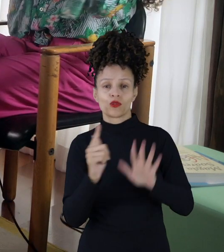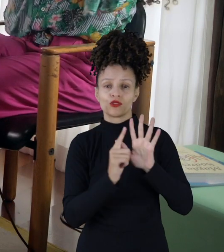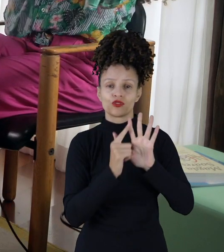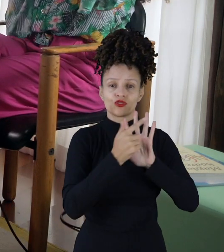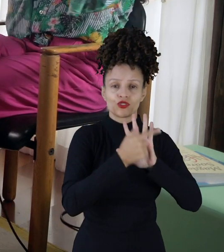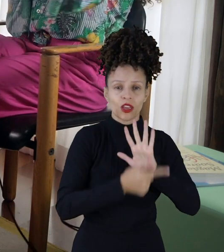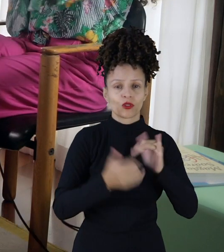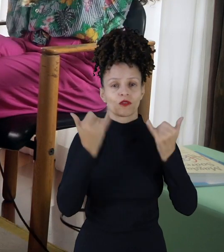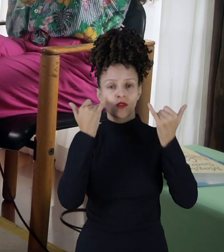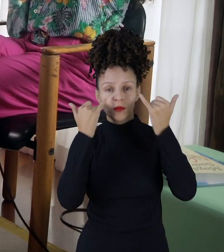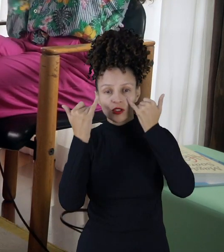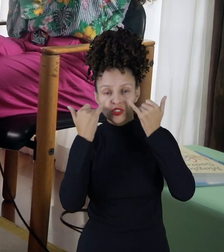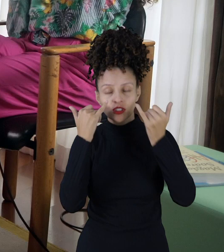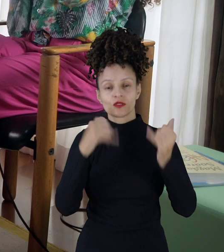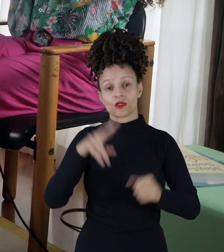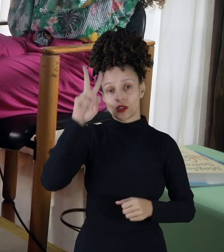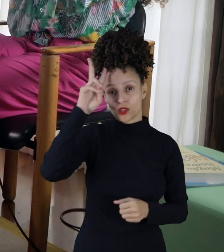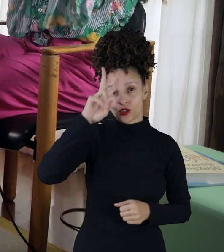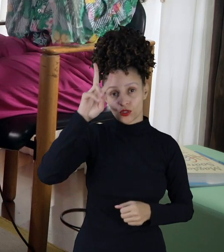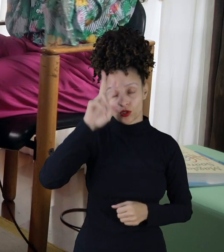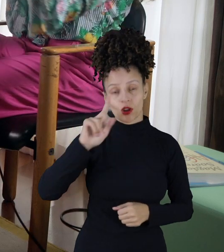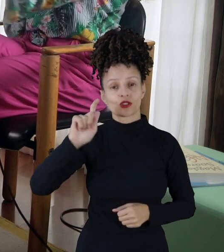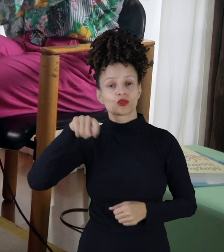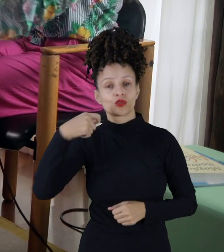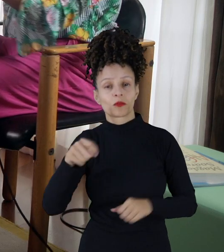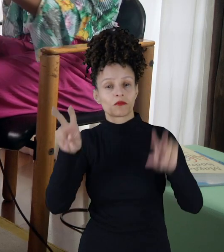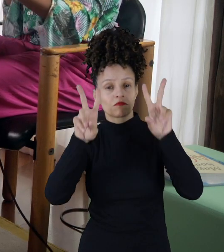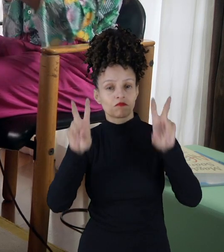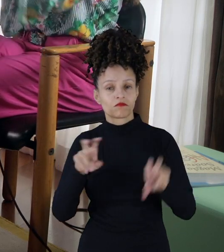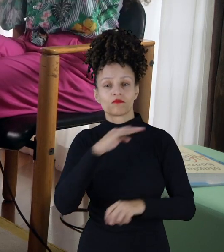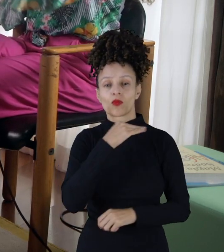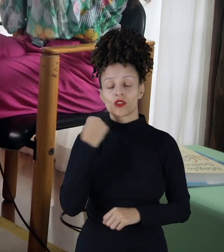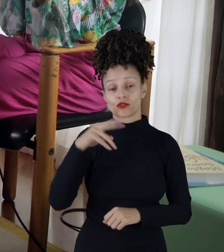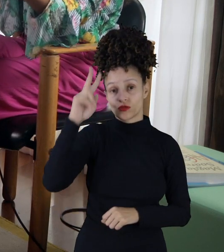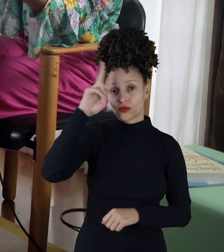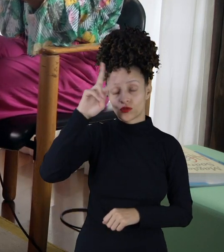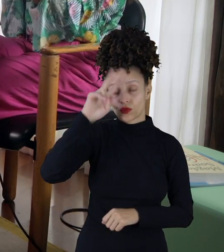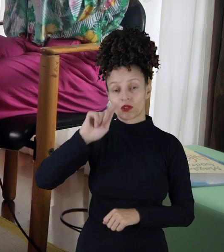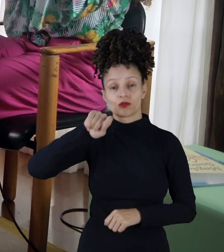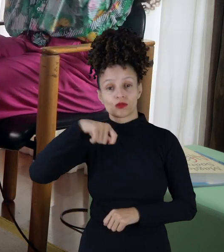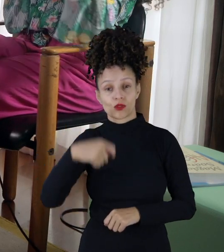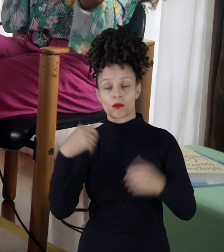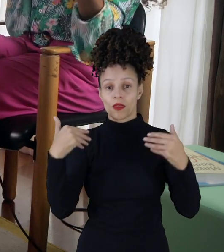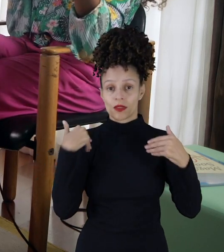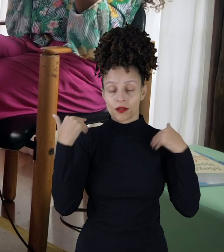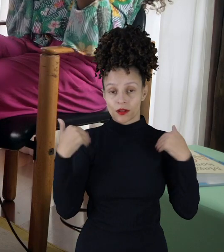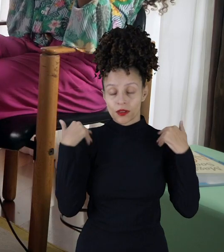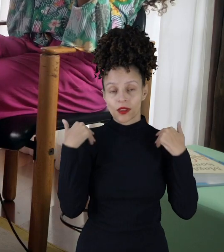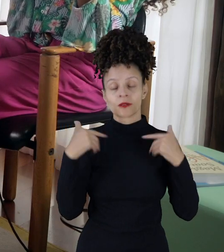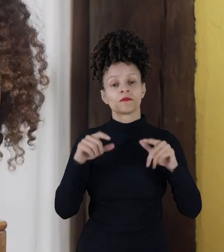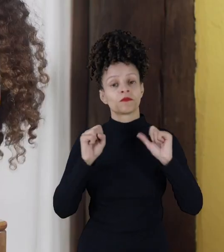seja gêneros informativos, sejam histórias que falem sobre morte, sejam histórias que falem sobre